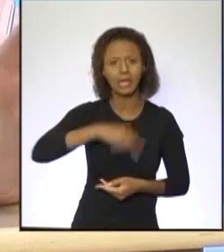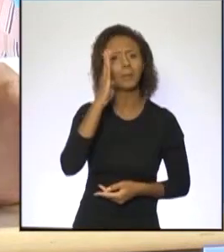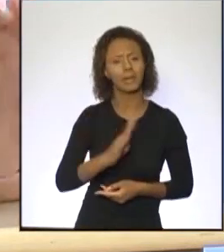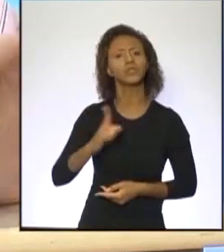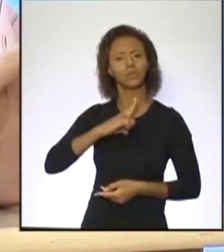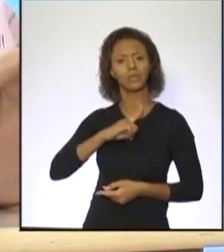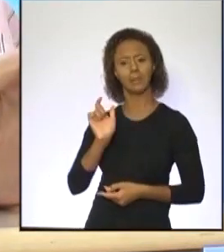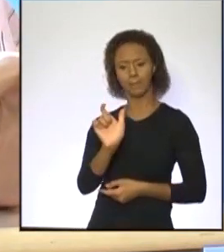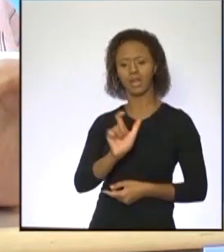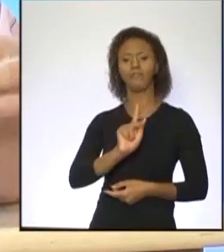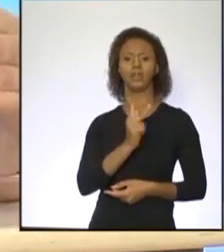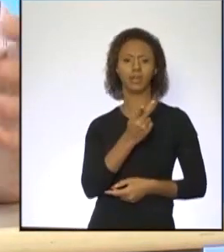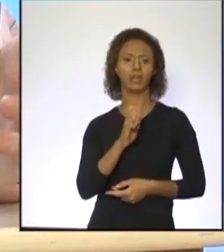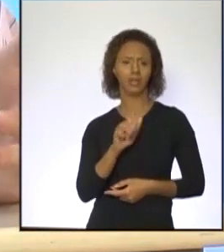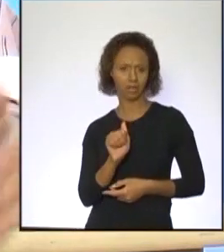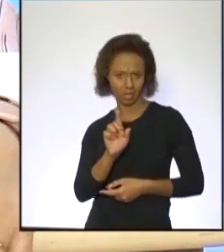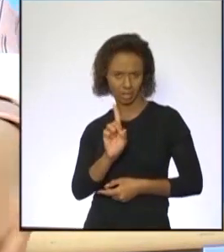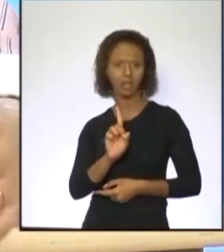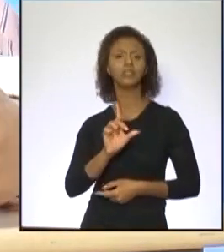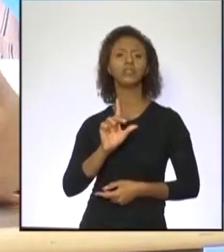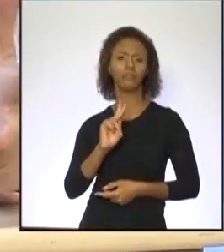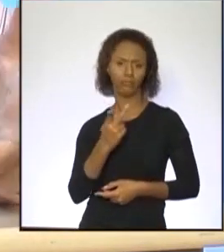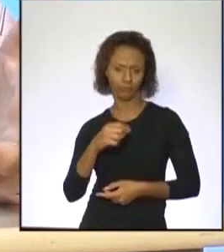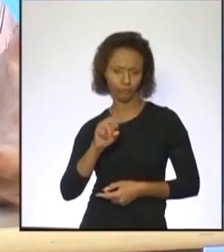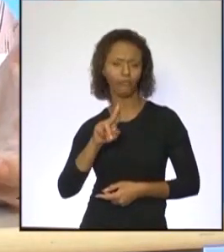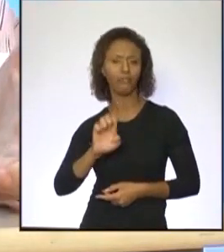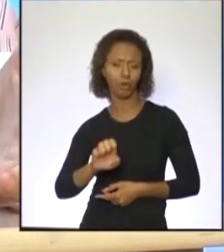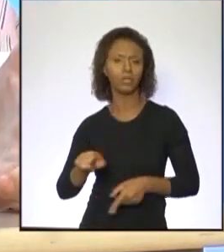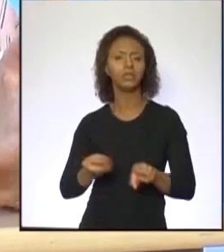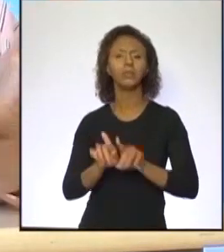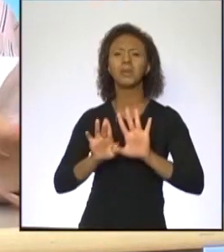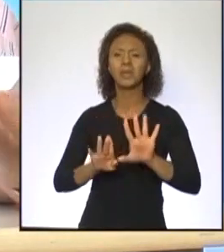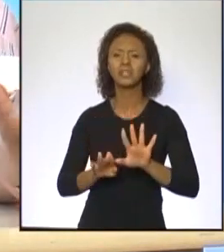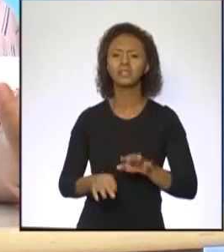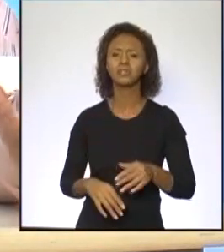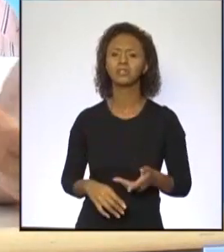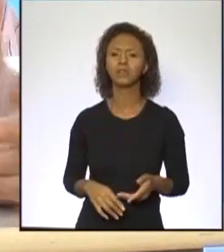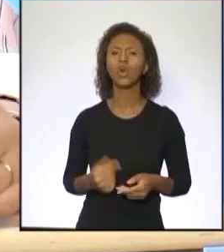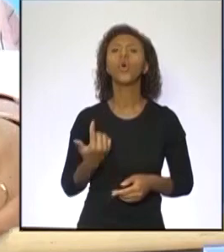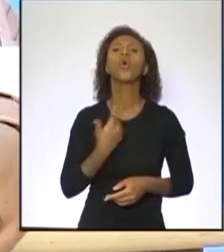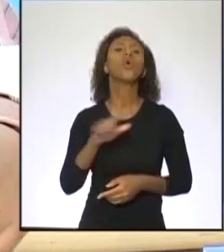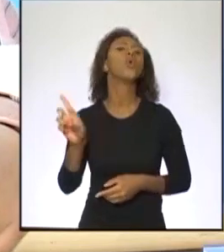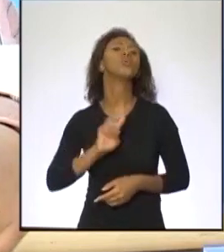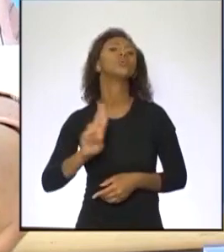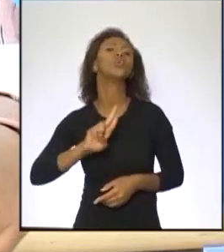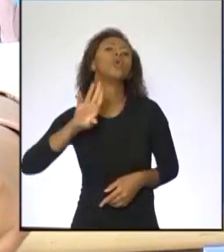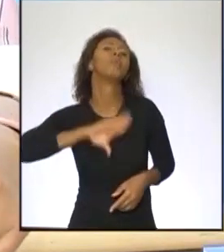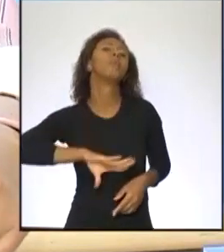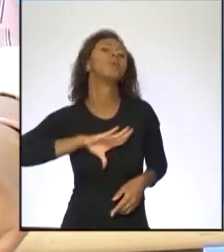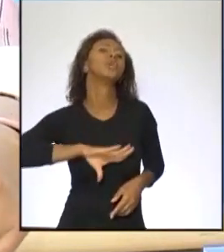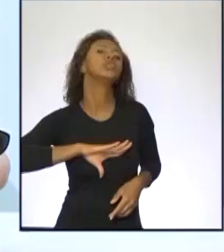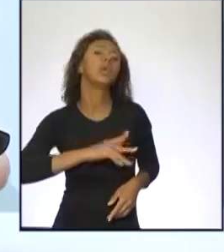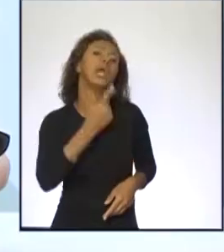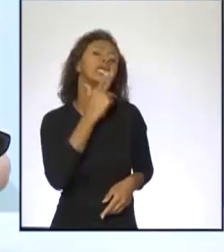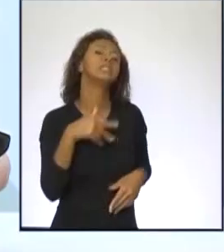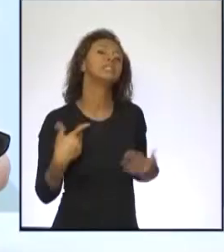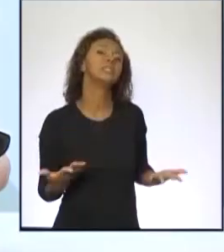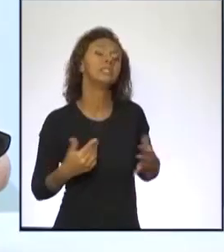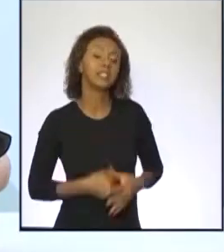né? Mas a gente usa um outro nome mais usual em língua portuguesa?